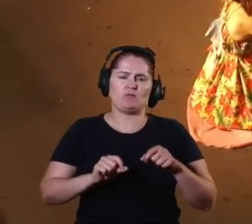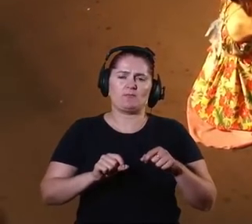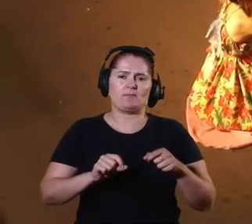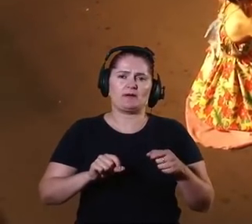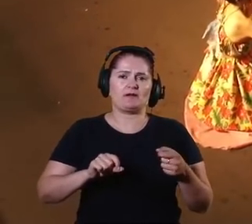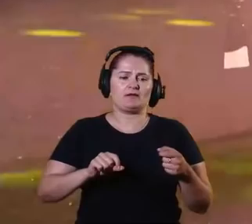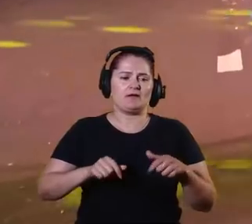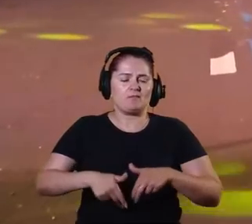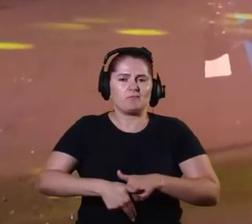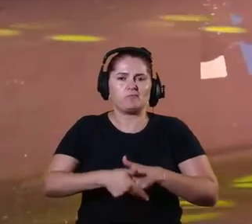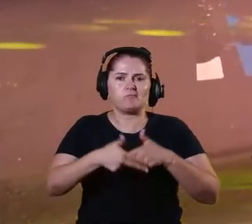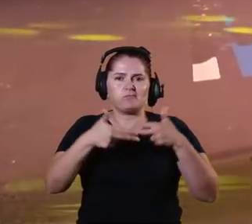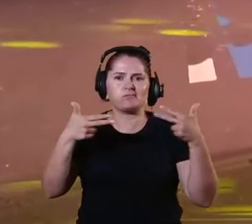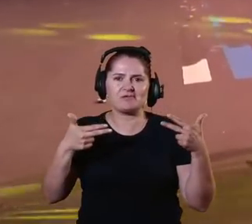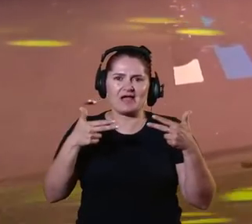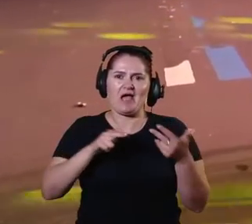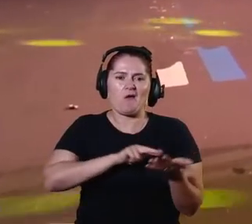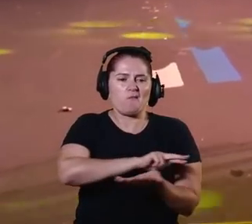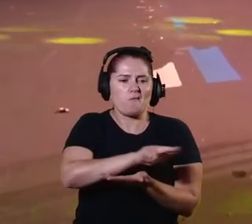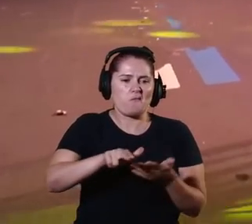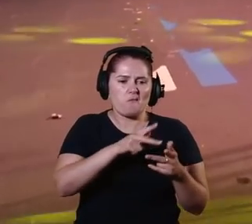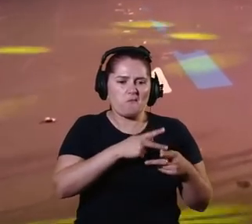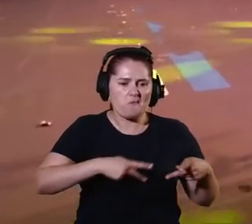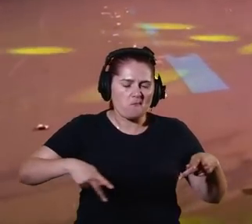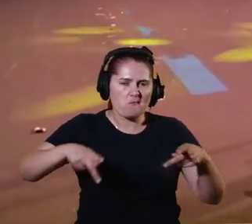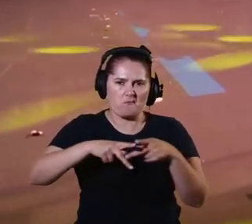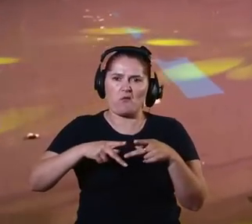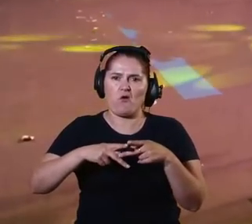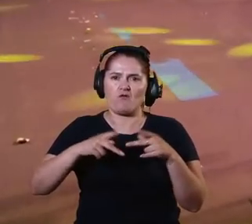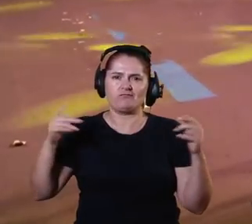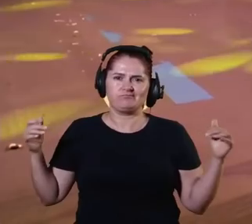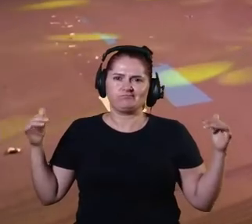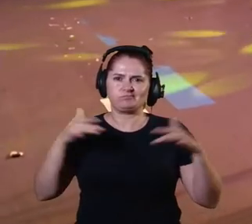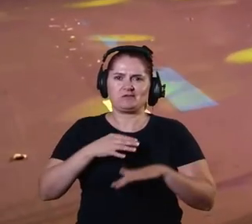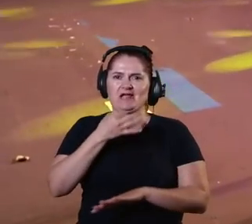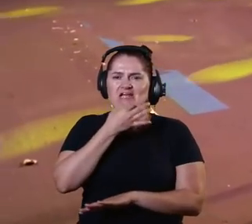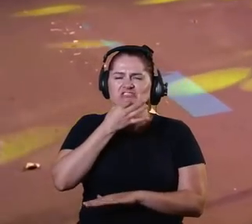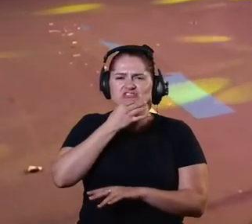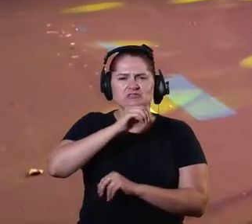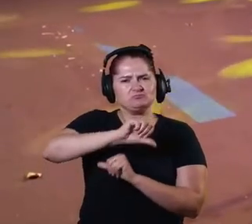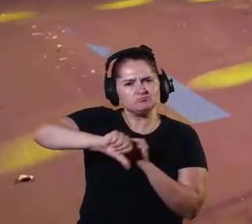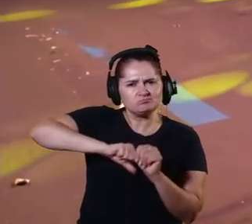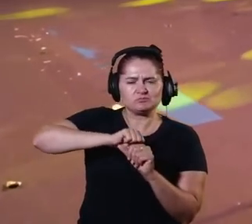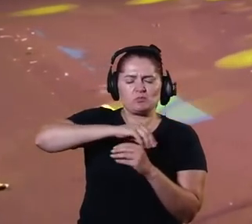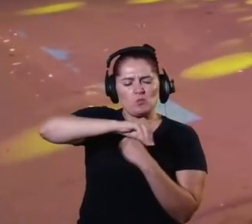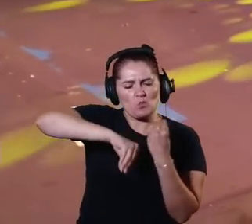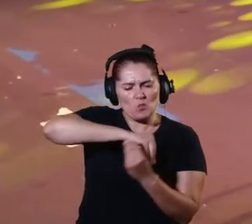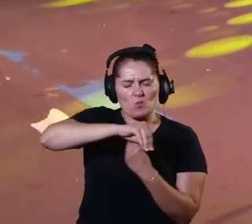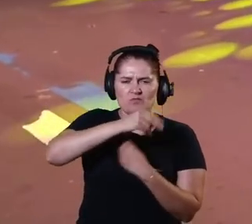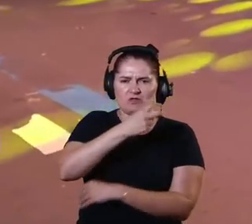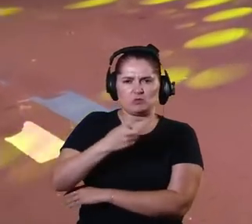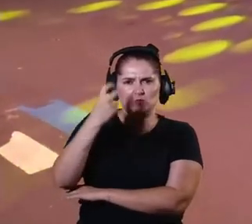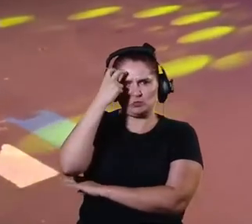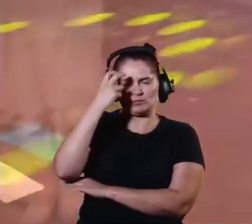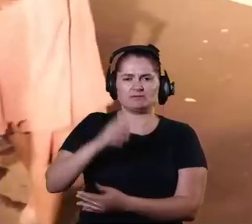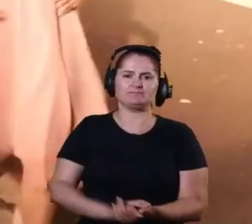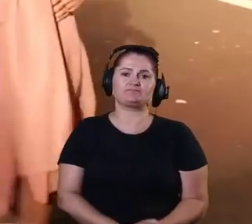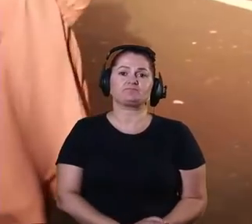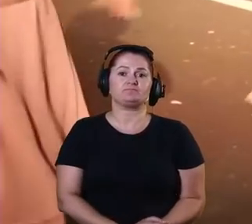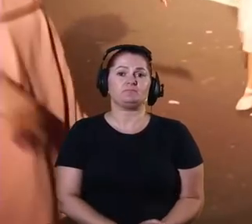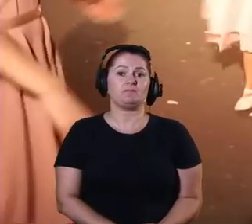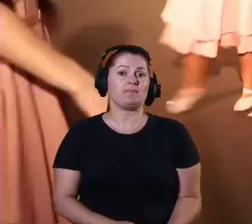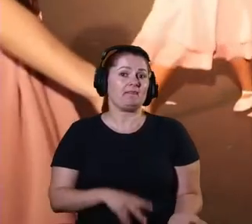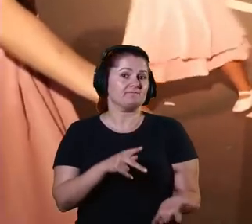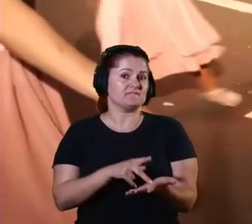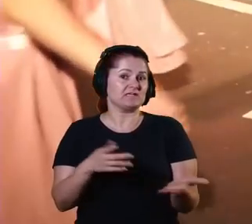dessa multitradição, dessa multicultura. É, a partir de agora, o desfile toma tons de